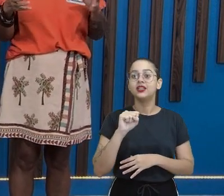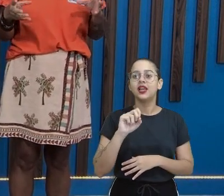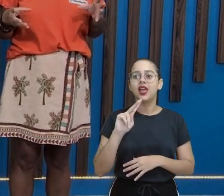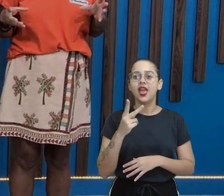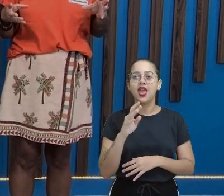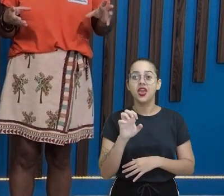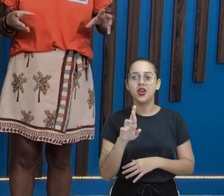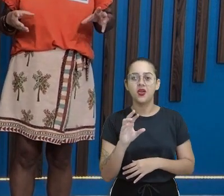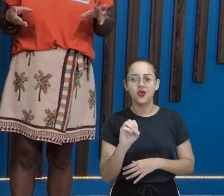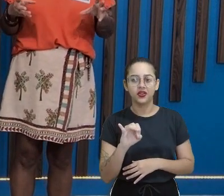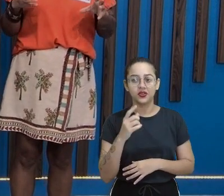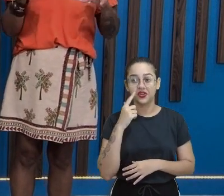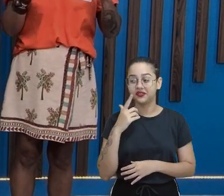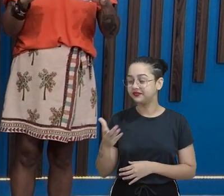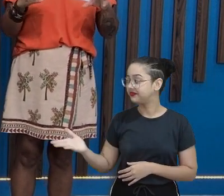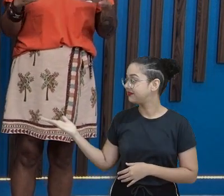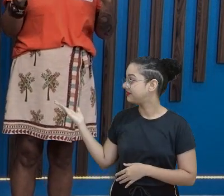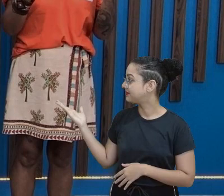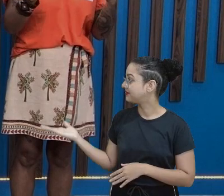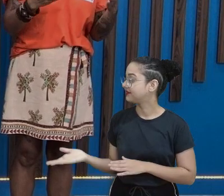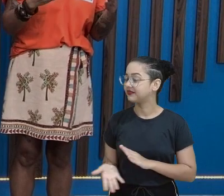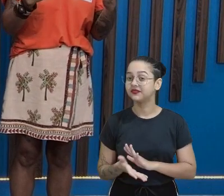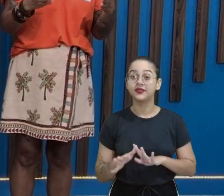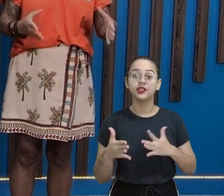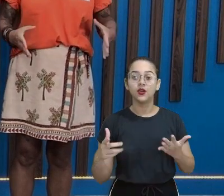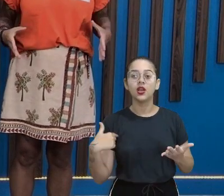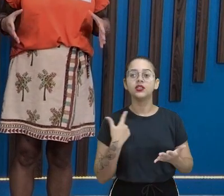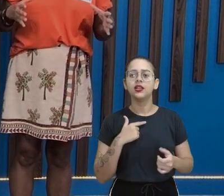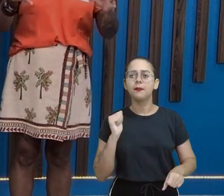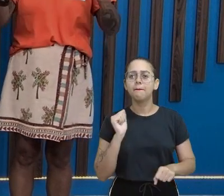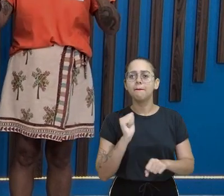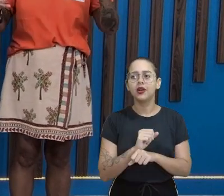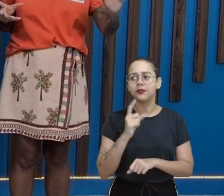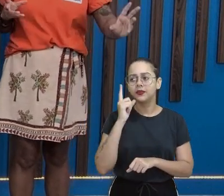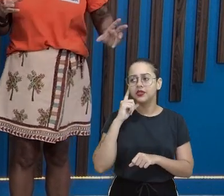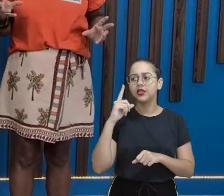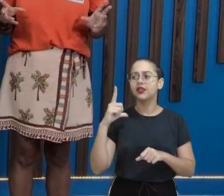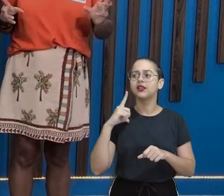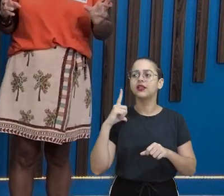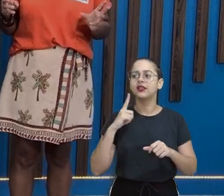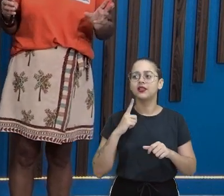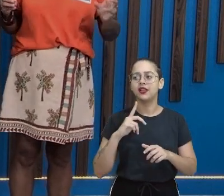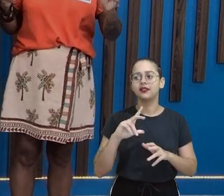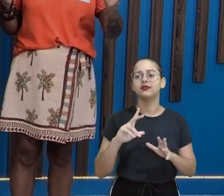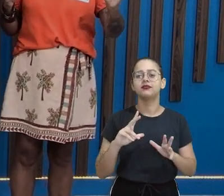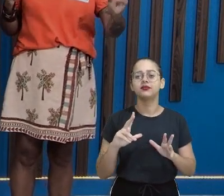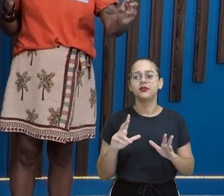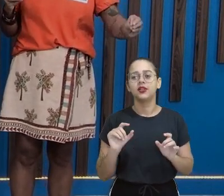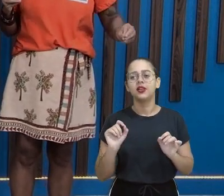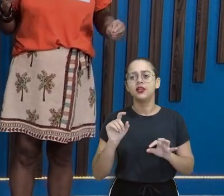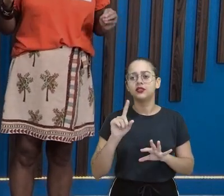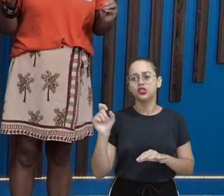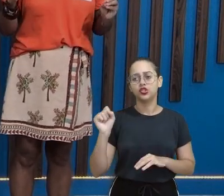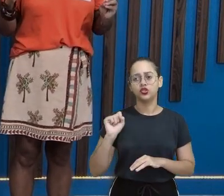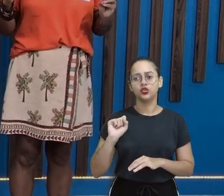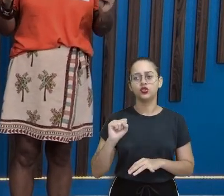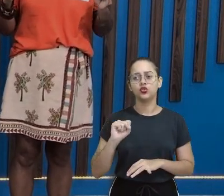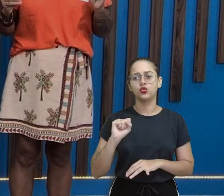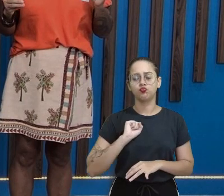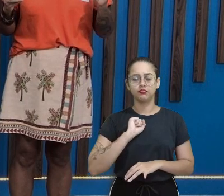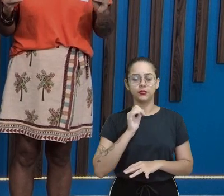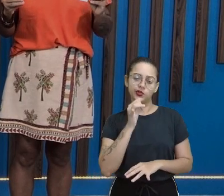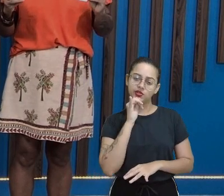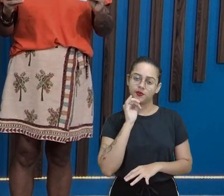essa temática. Só que quando a gente para pensar que tem uma fantasia nisso, mas também esse super-herói,